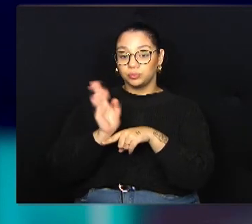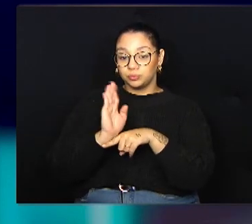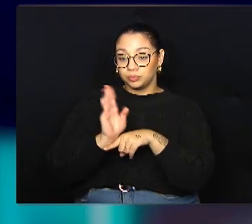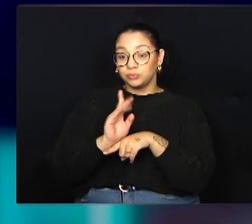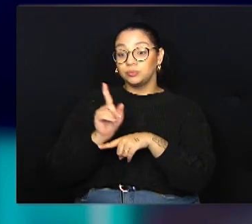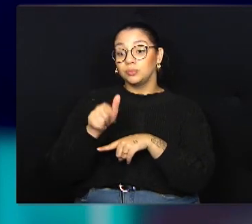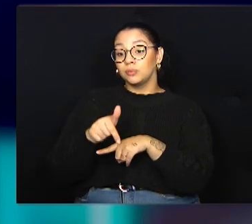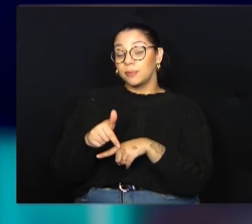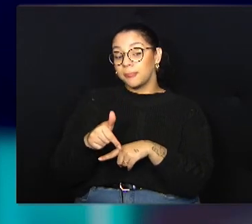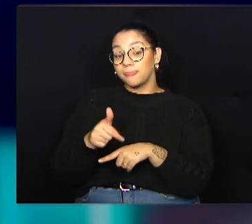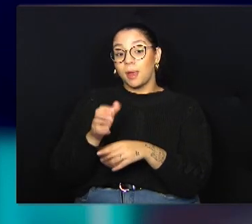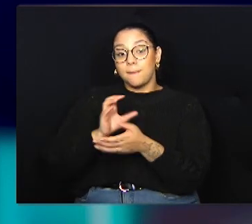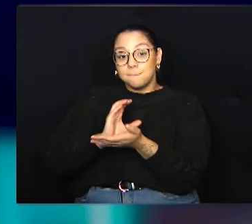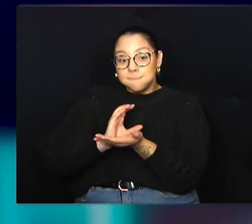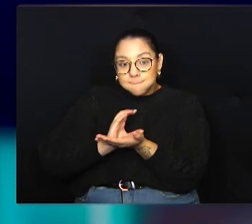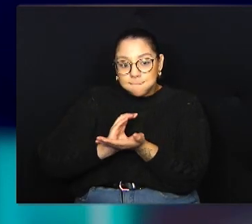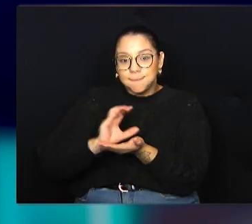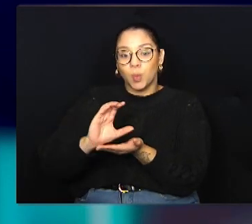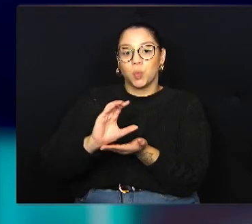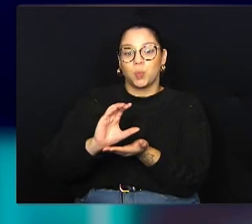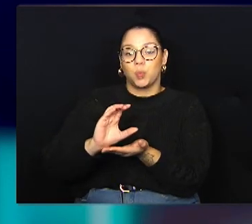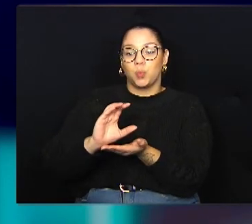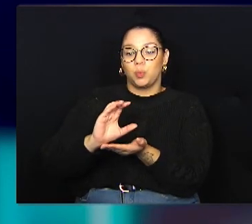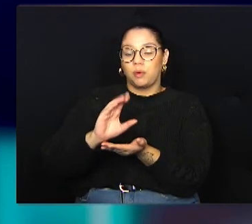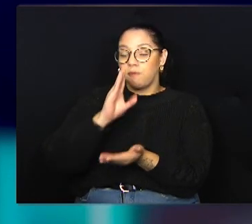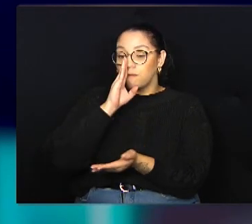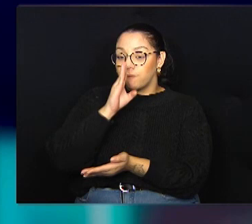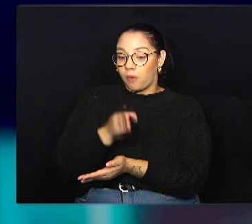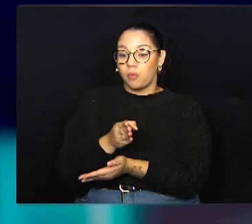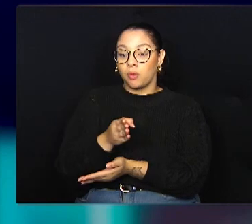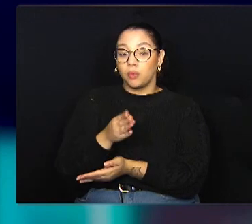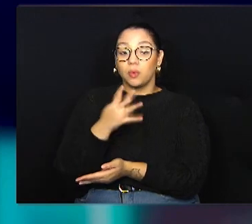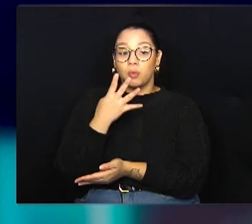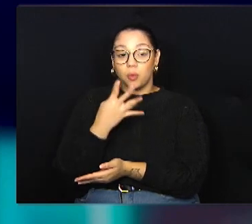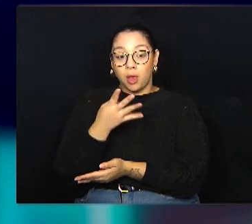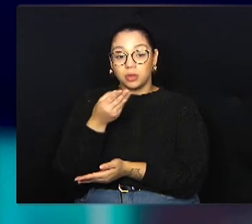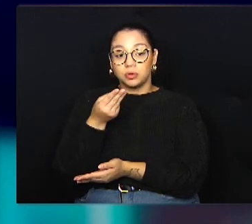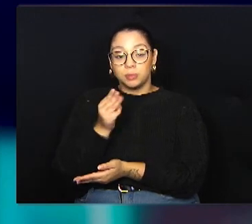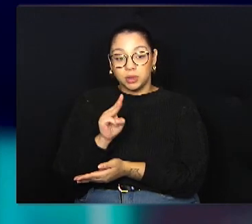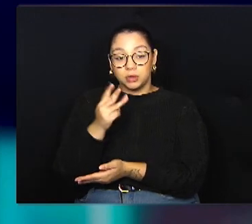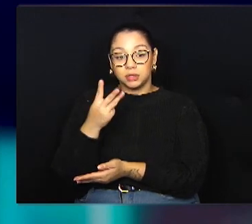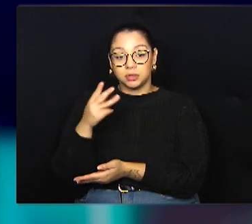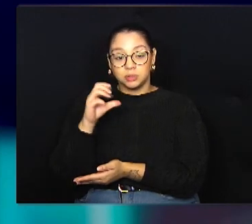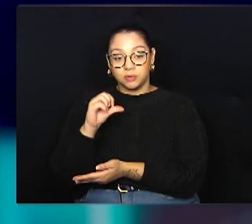uma grande parte deles, ou seja,